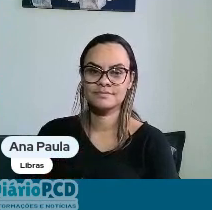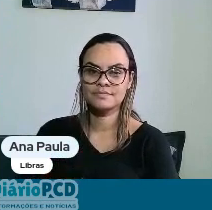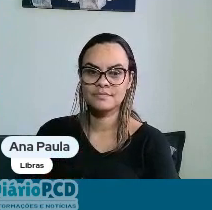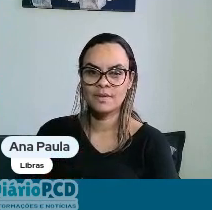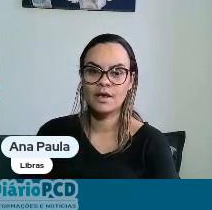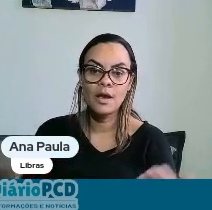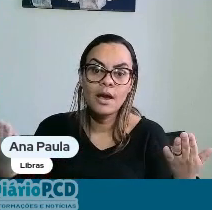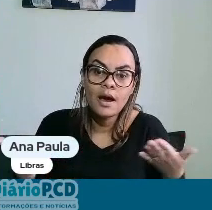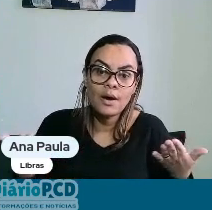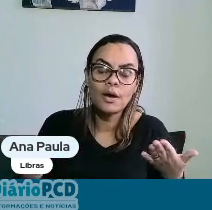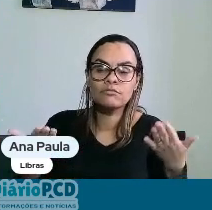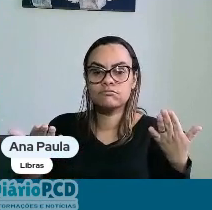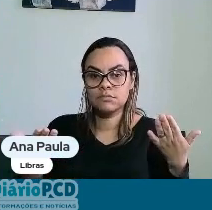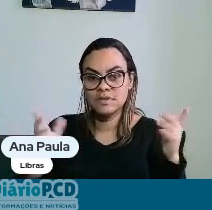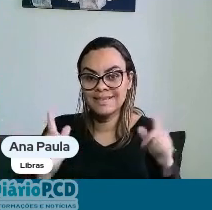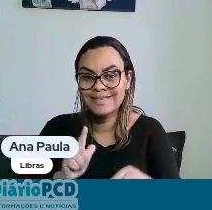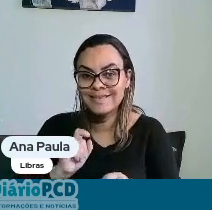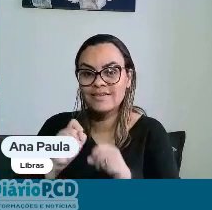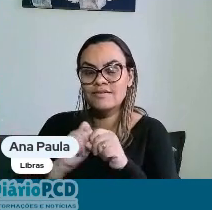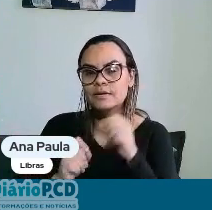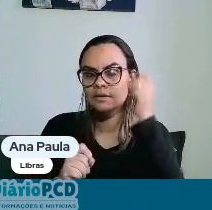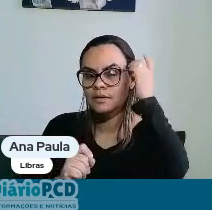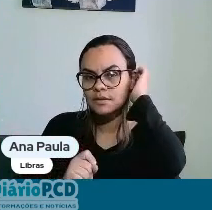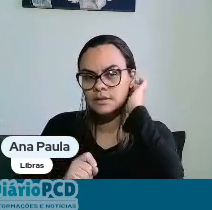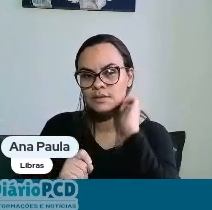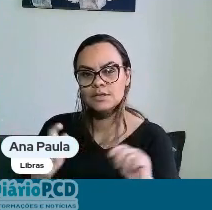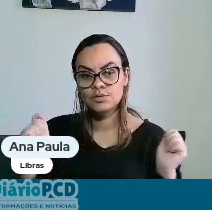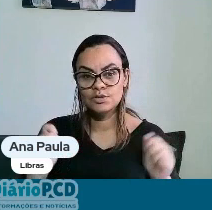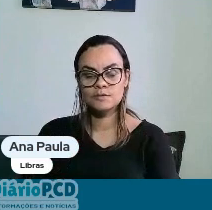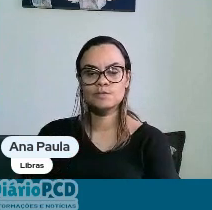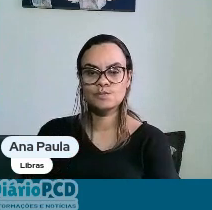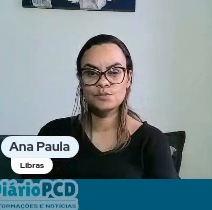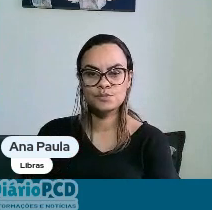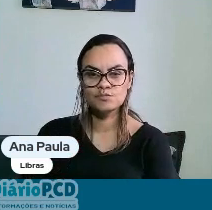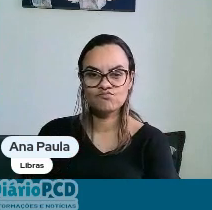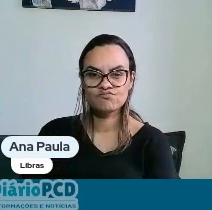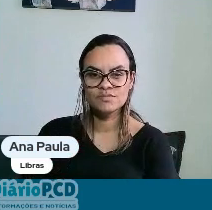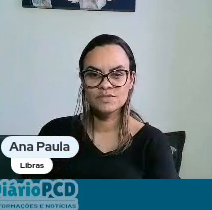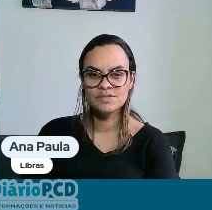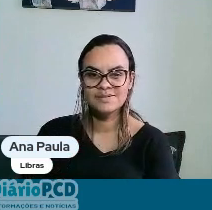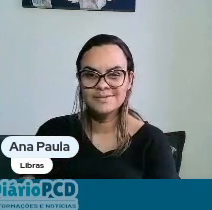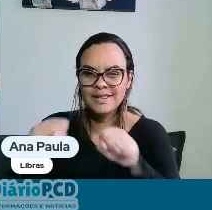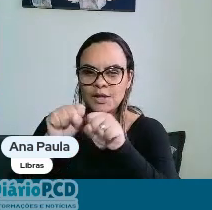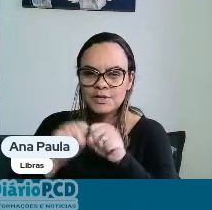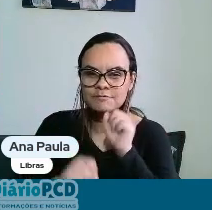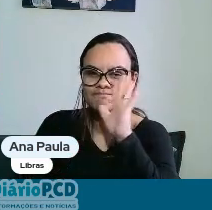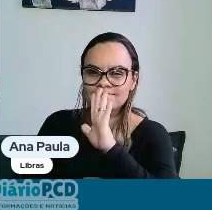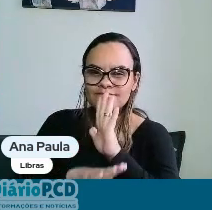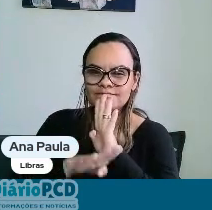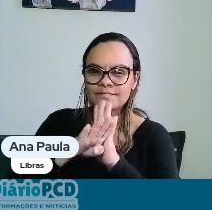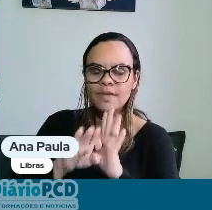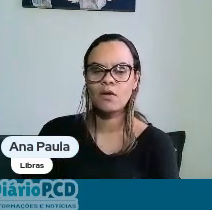Agora, haverá, então, a necessidade de um sistema burocrático